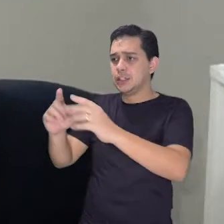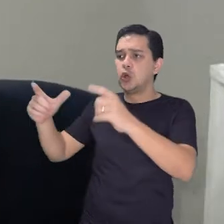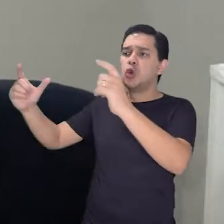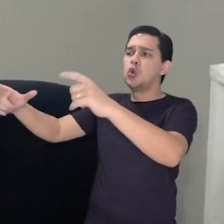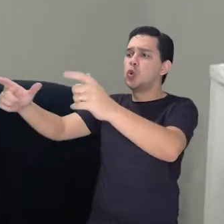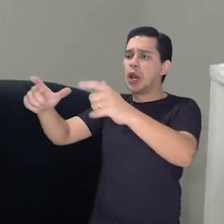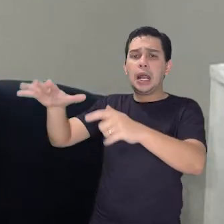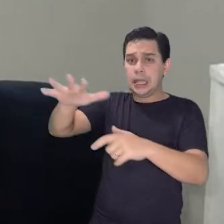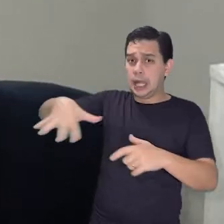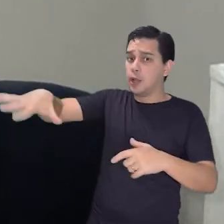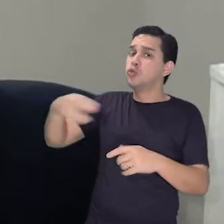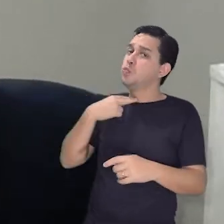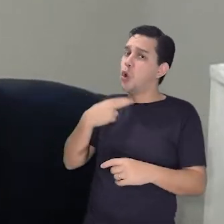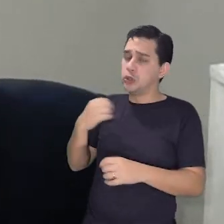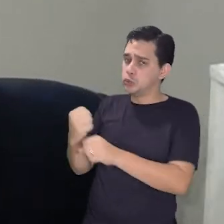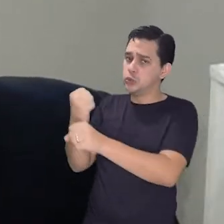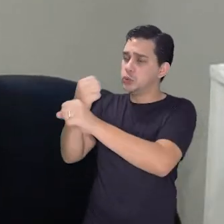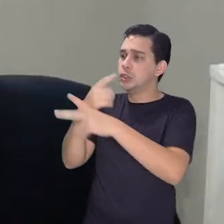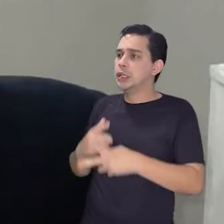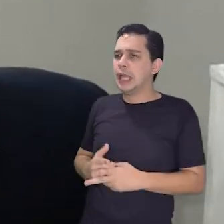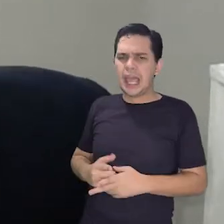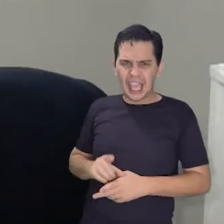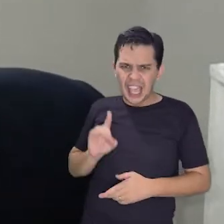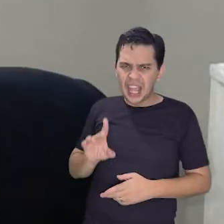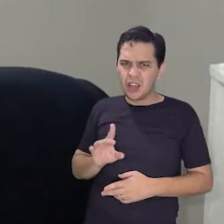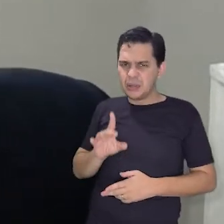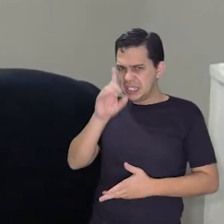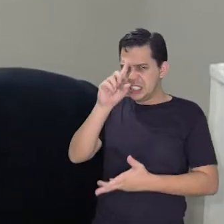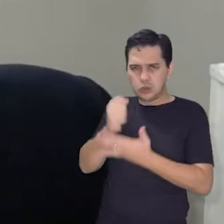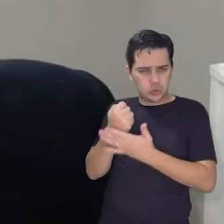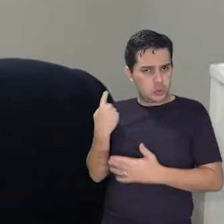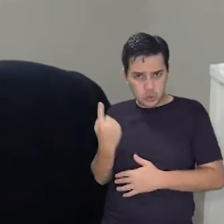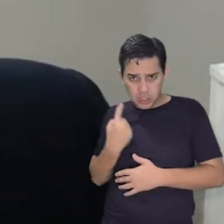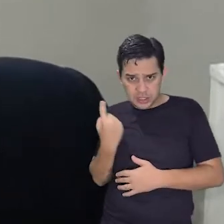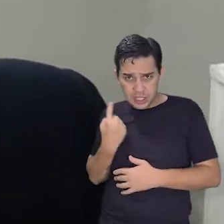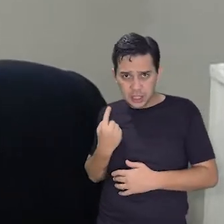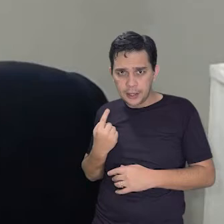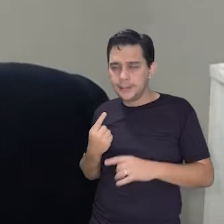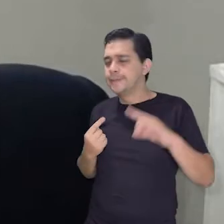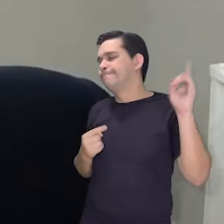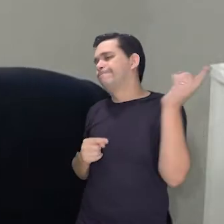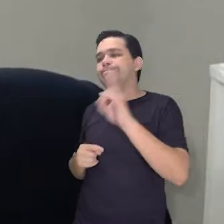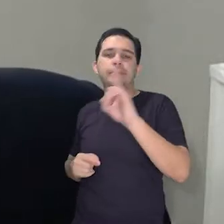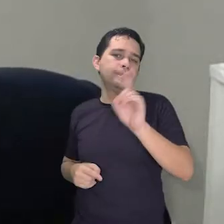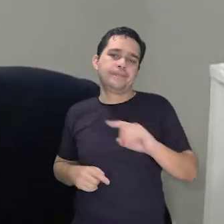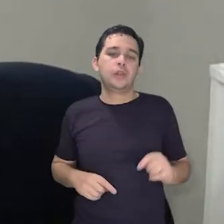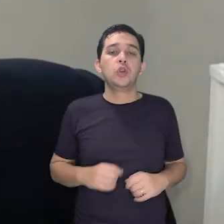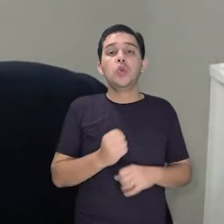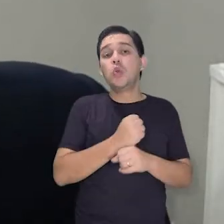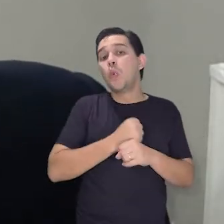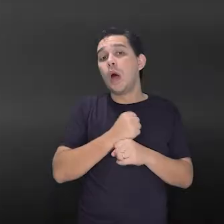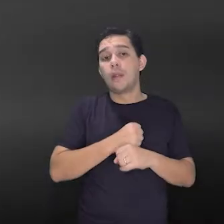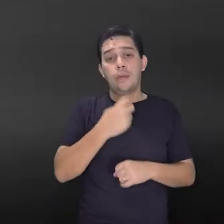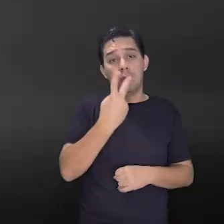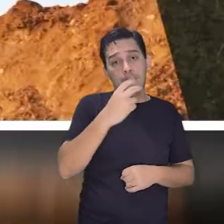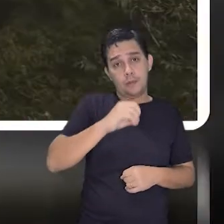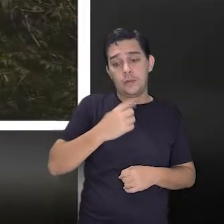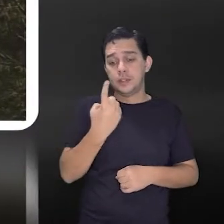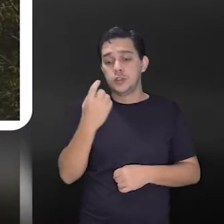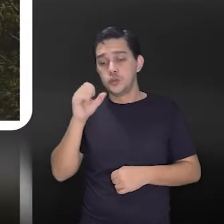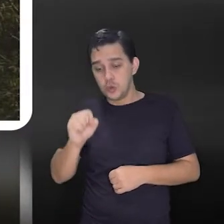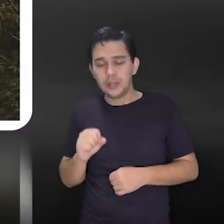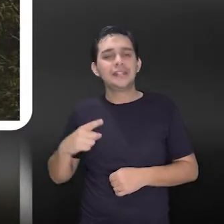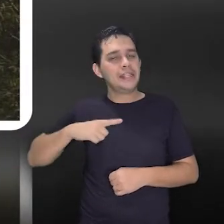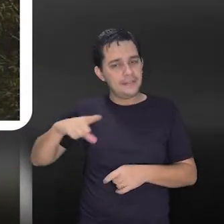de invasões a unidades de conservação, ela não é uma ação isolada. Em 2018, salvo engano, 4 grandes